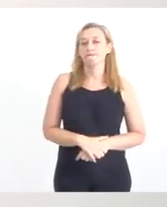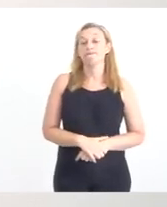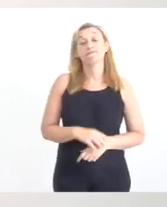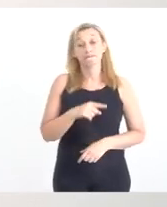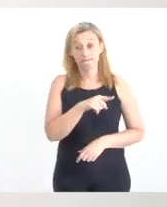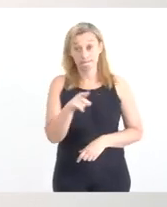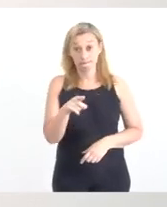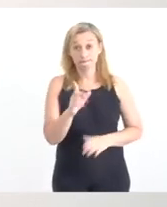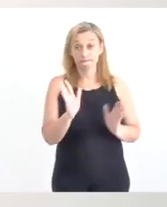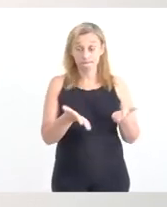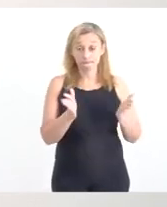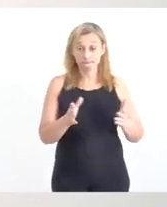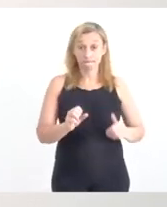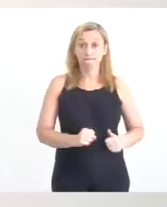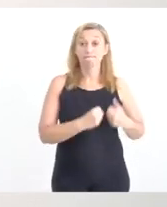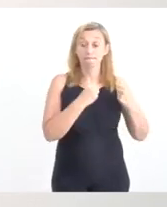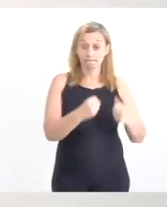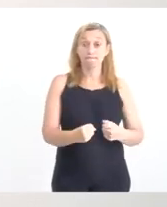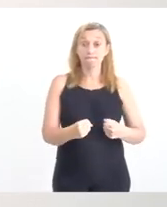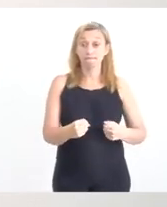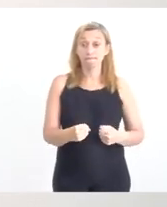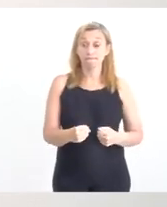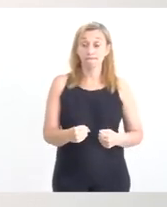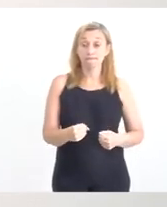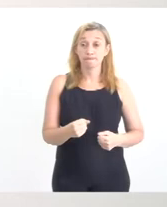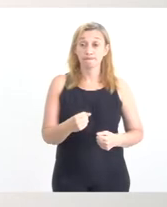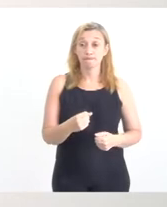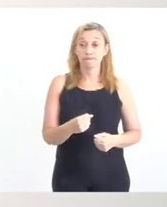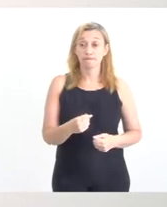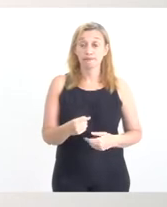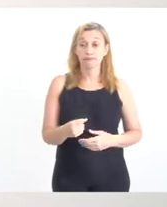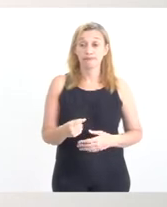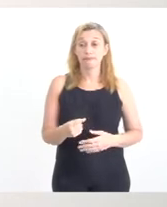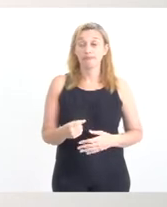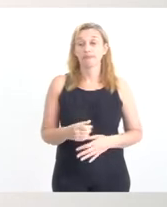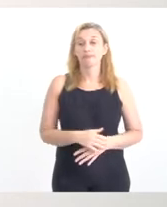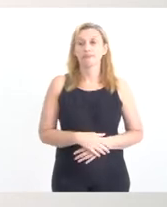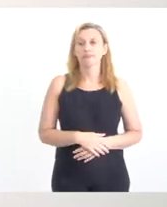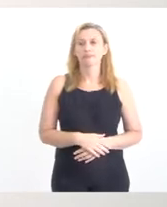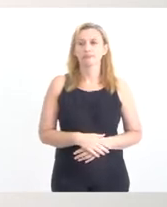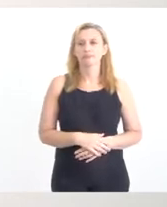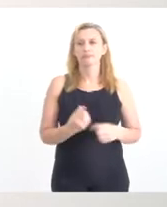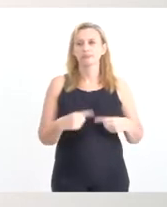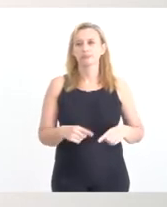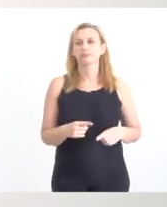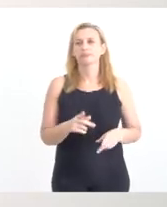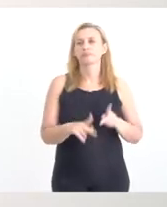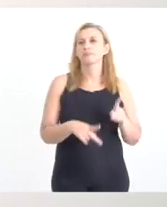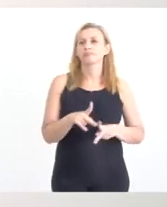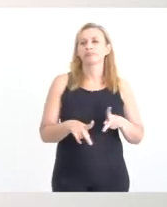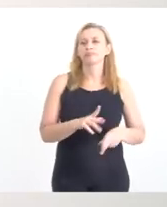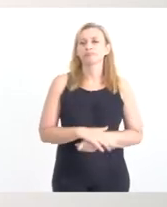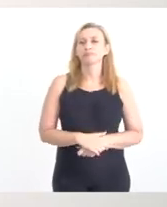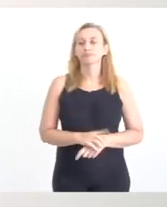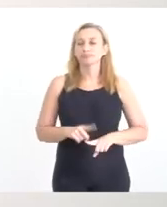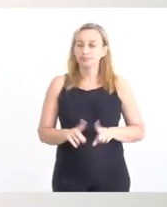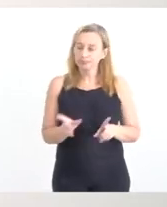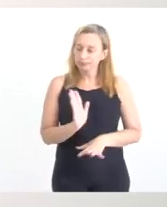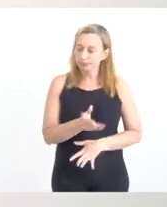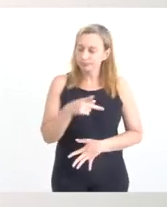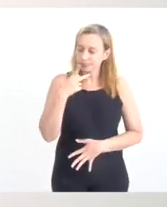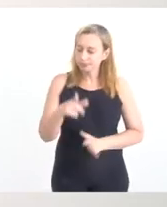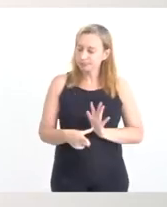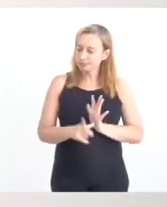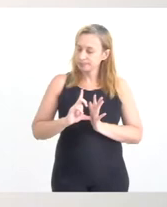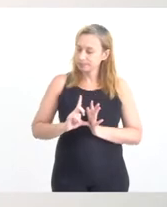aqueles que hoje estão no poder que vão inviabilizar a vida na nossa população Mas como eu já